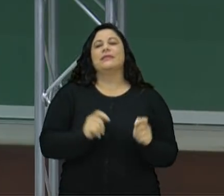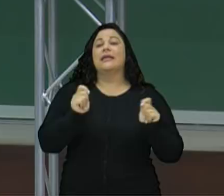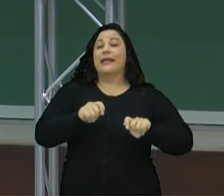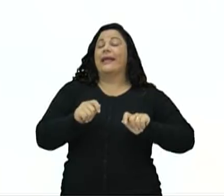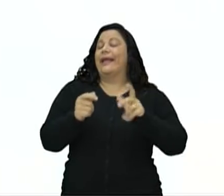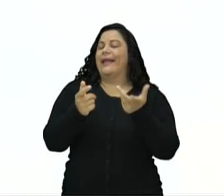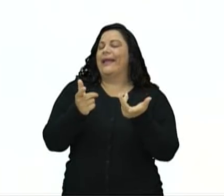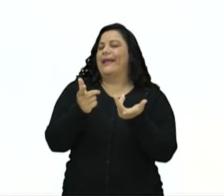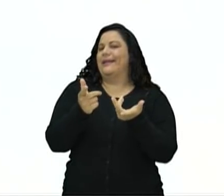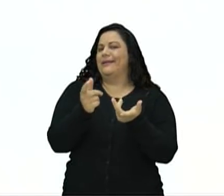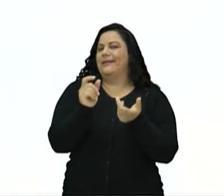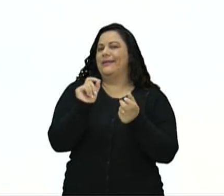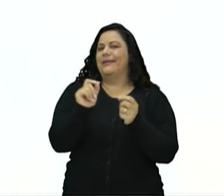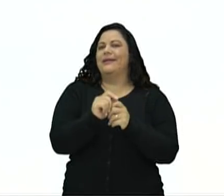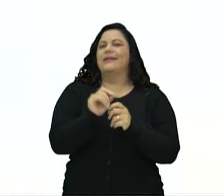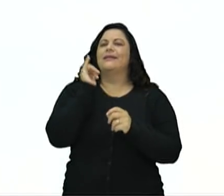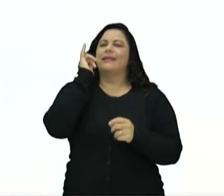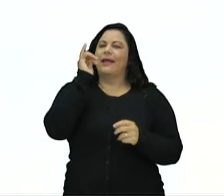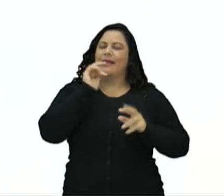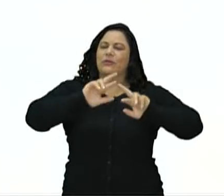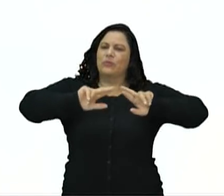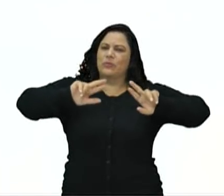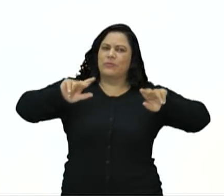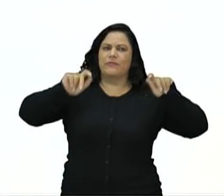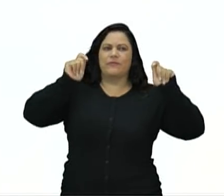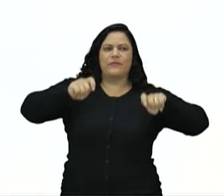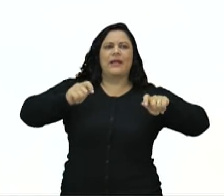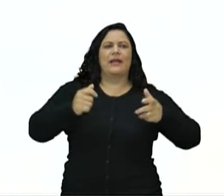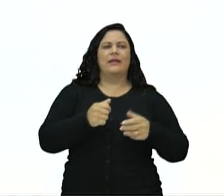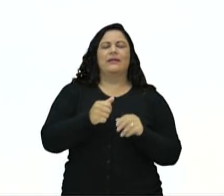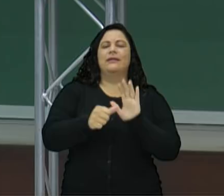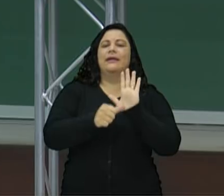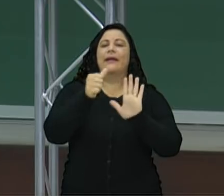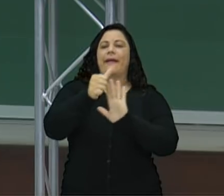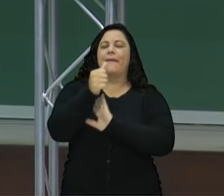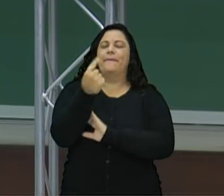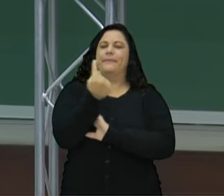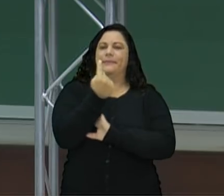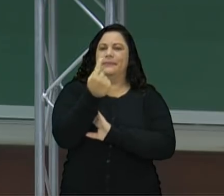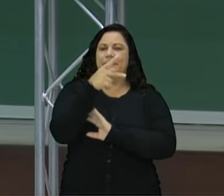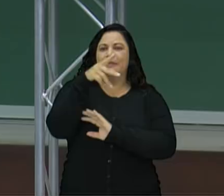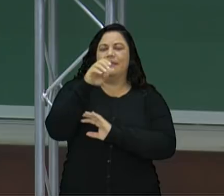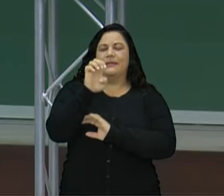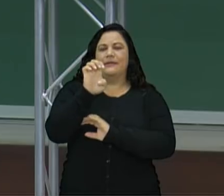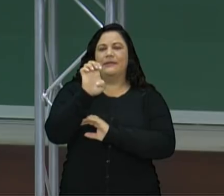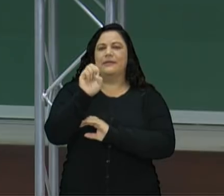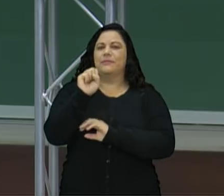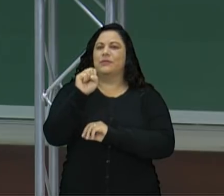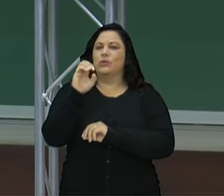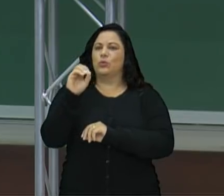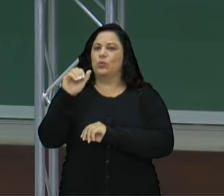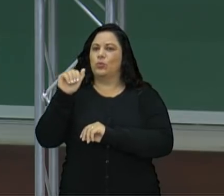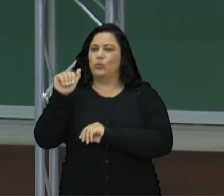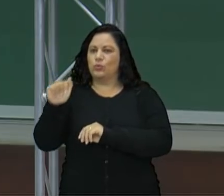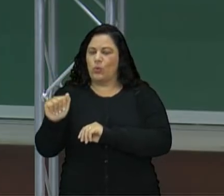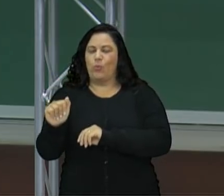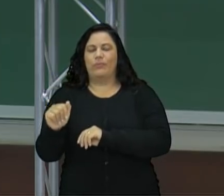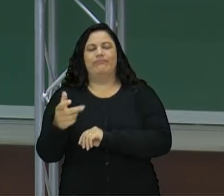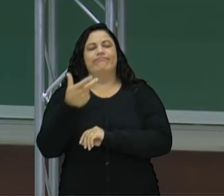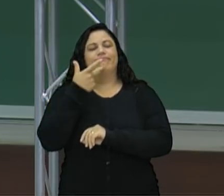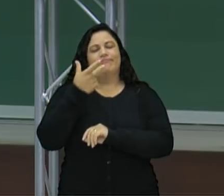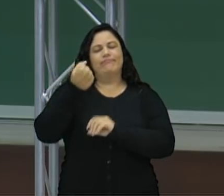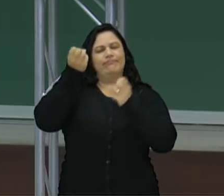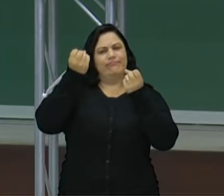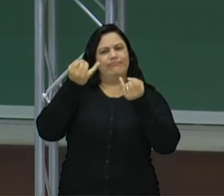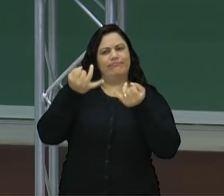pessoa, a gente já percebe, obviamente, né? Não somente ali no pronome possessivo do início da frase, meu nome é Elinalba, né? Mas desde que